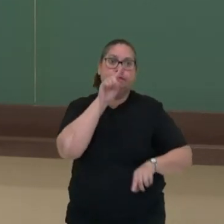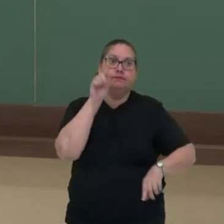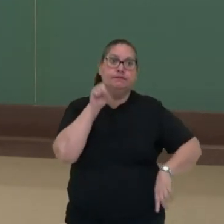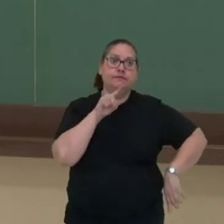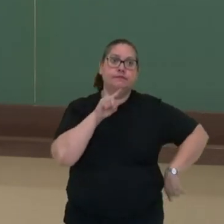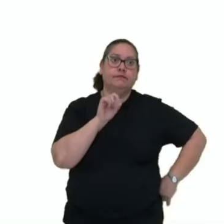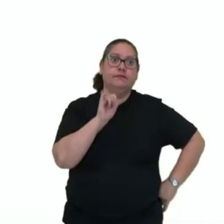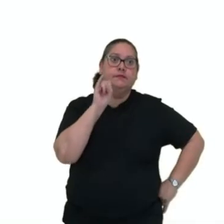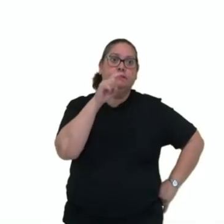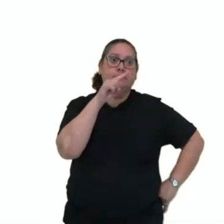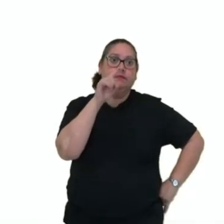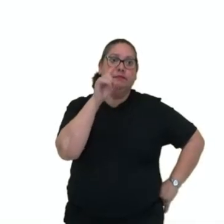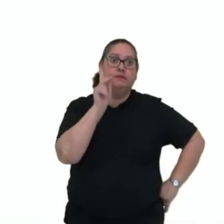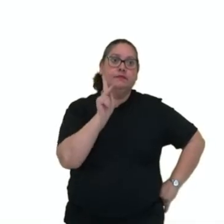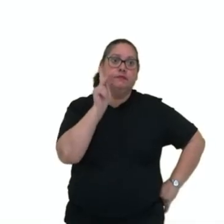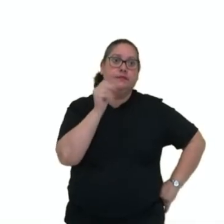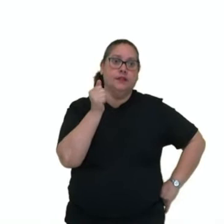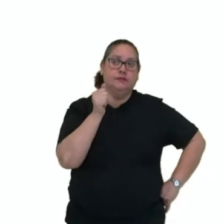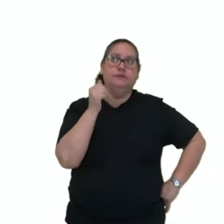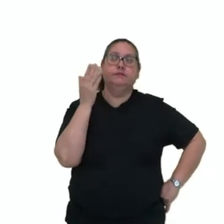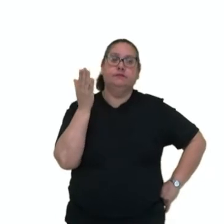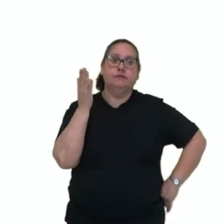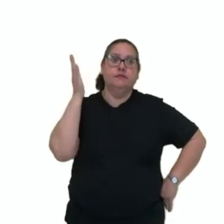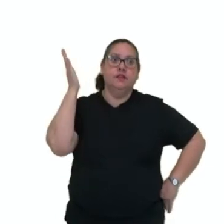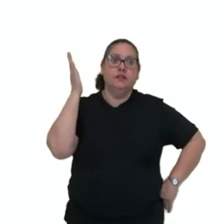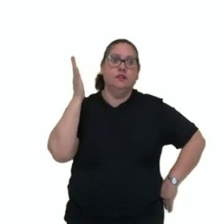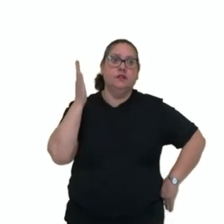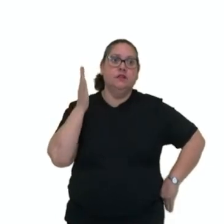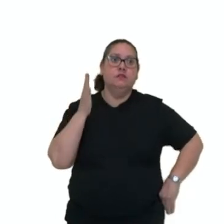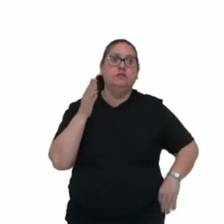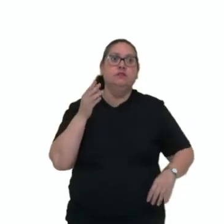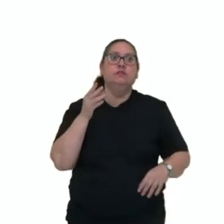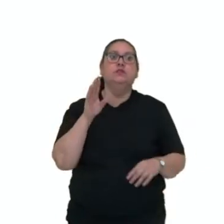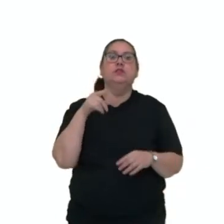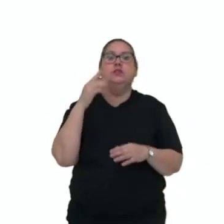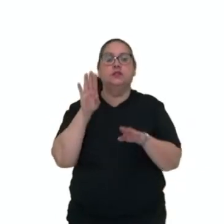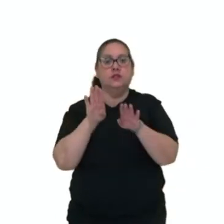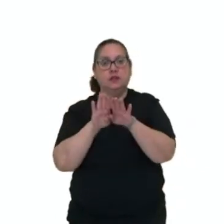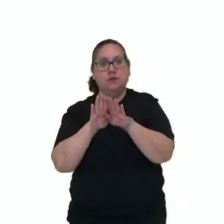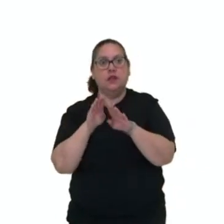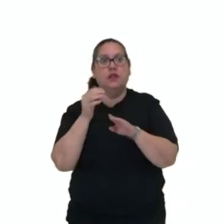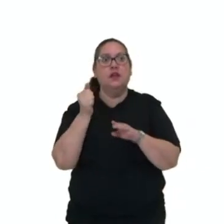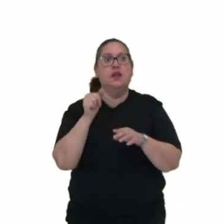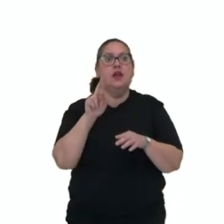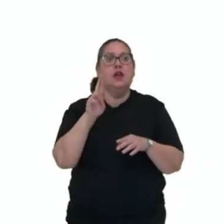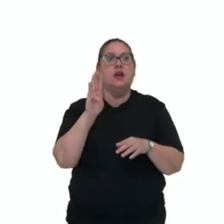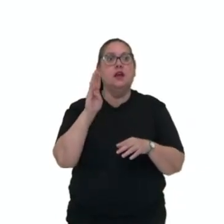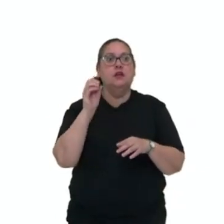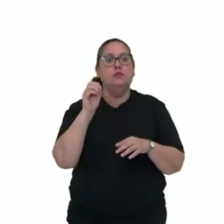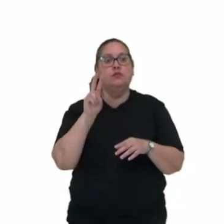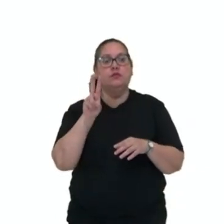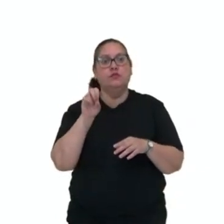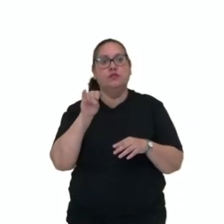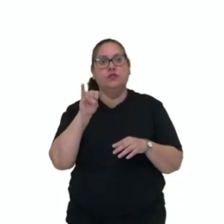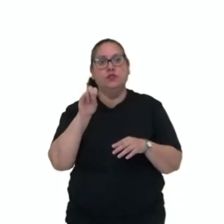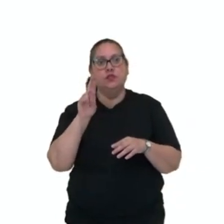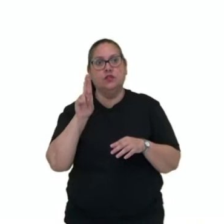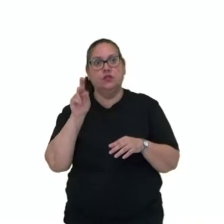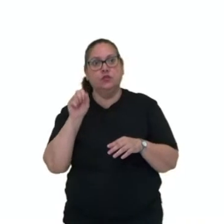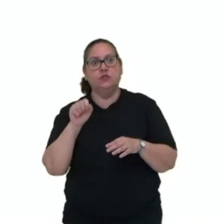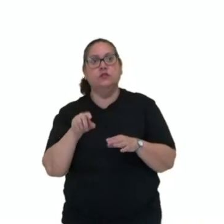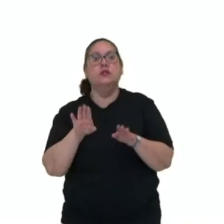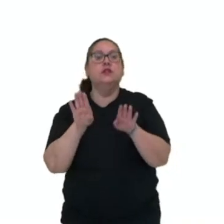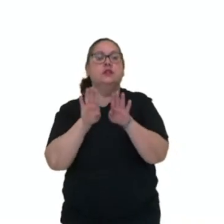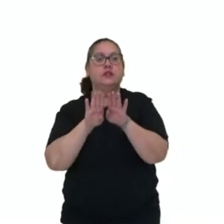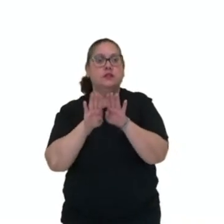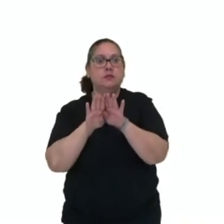Zika. Eita Zika, né? Causada pelo arbovírus, também transmitida pela